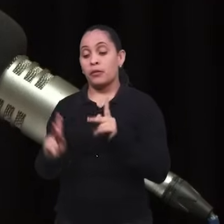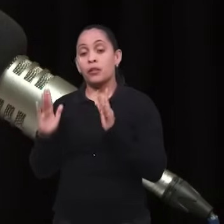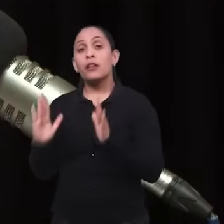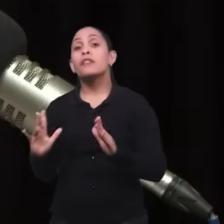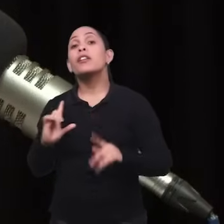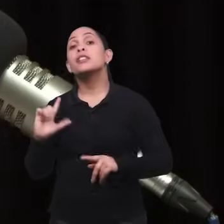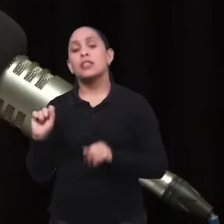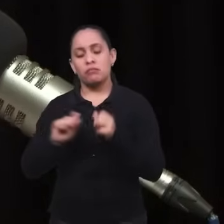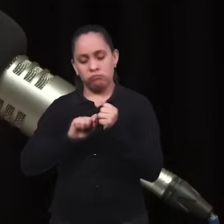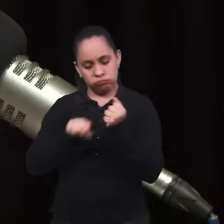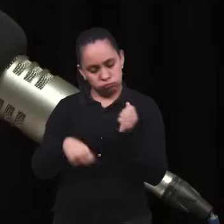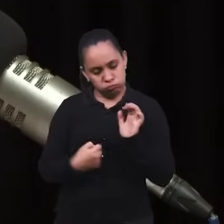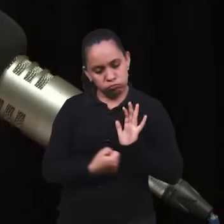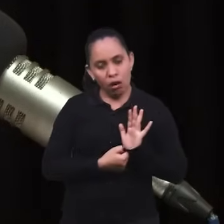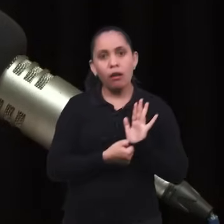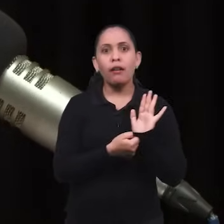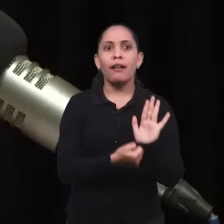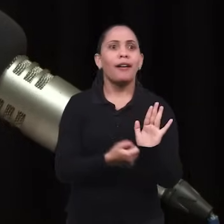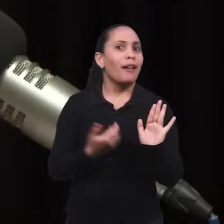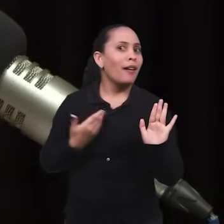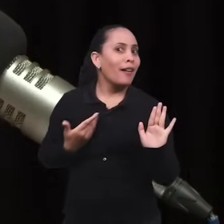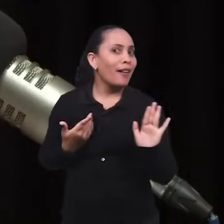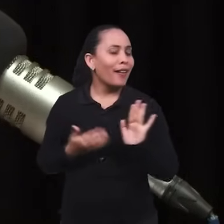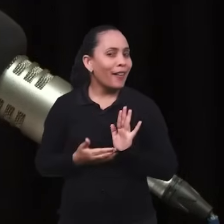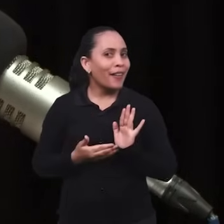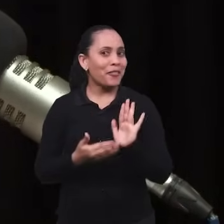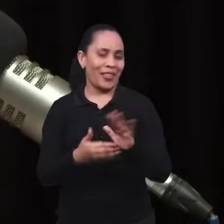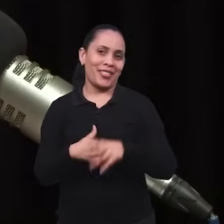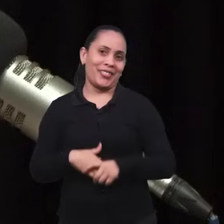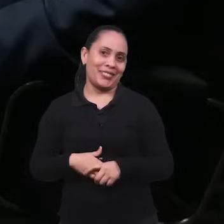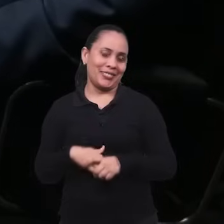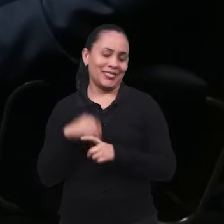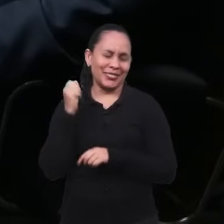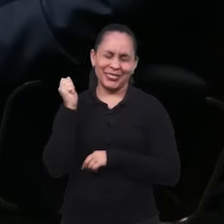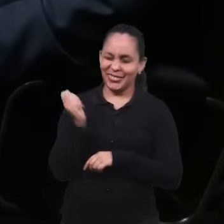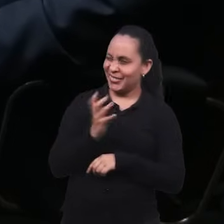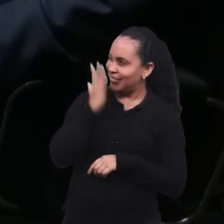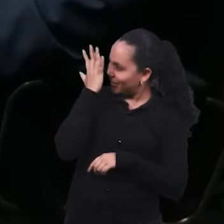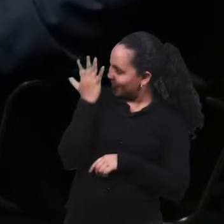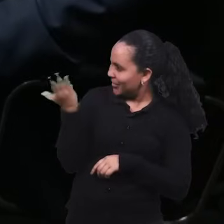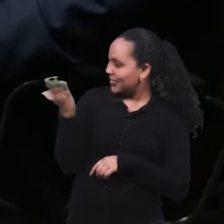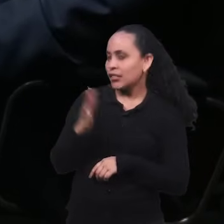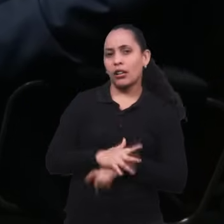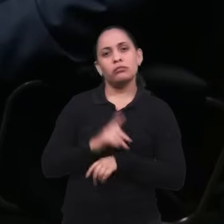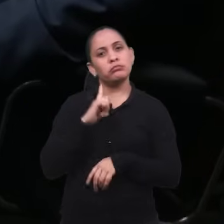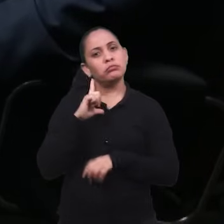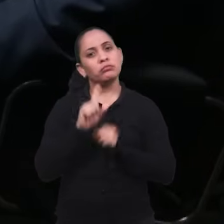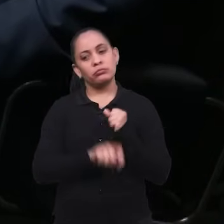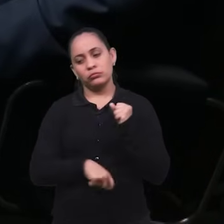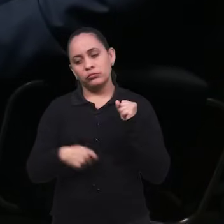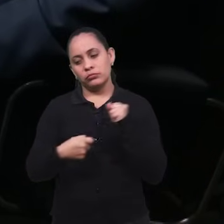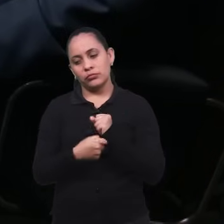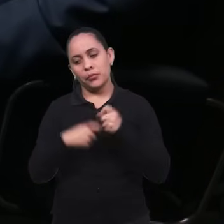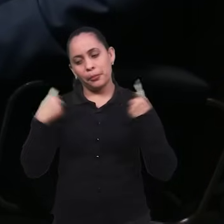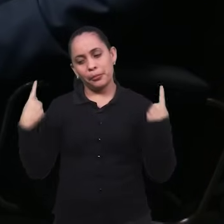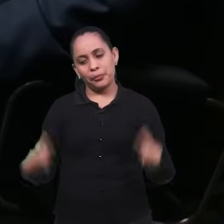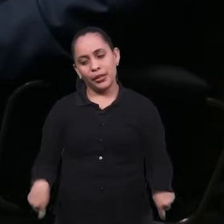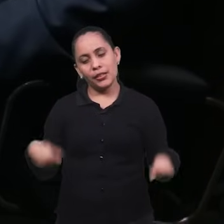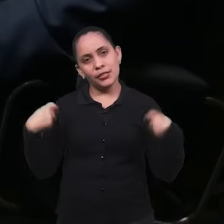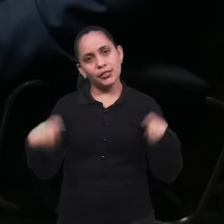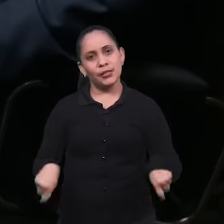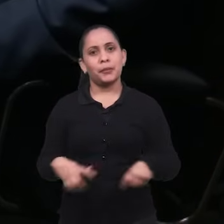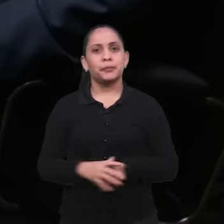faz? Senhor, revela o mistério. Isso é culto profético. Revela o mistério. É justamente isso. Porque é o mistério que